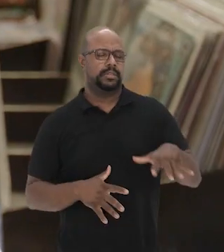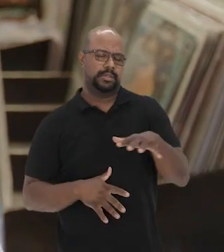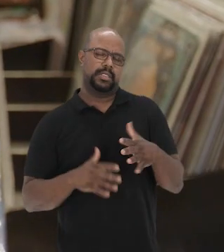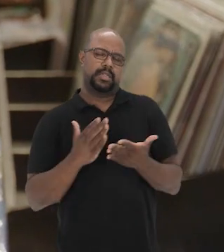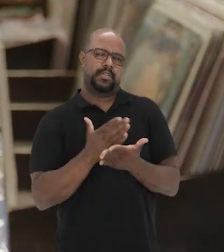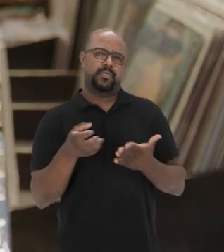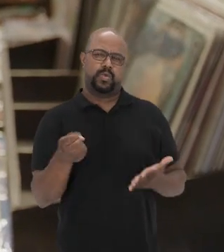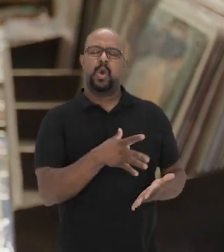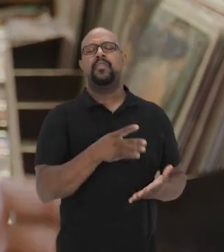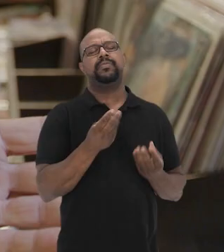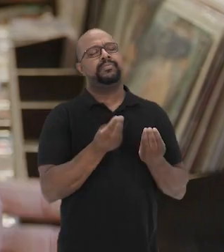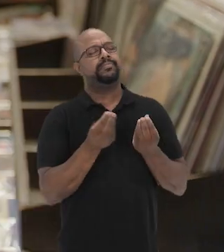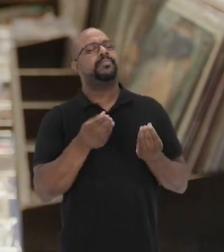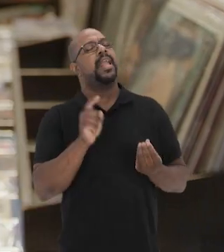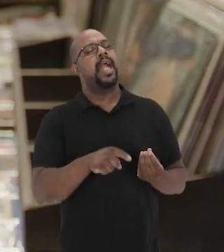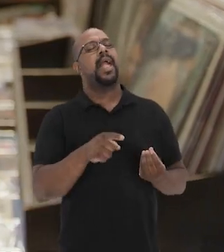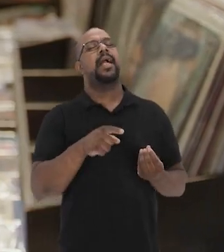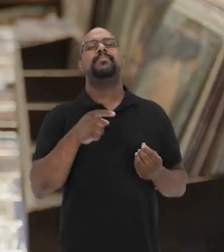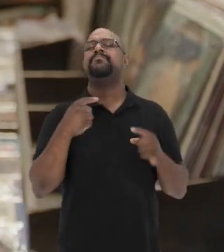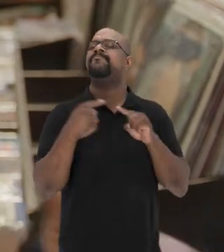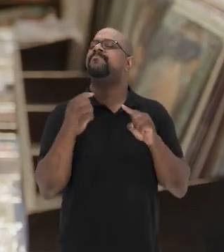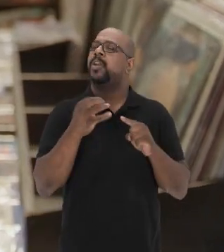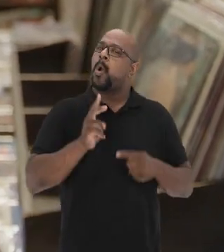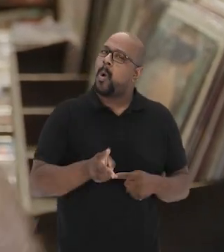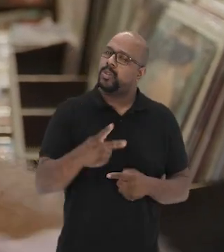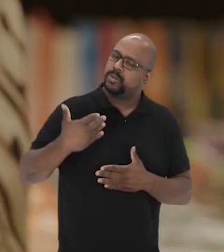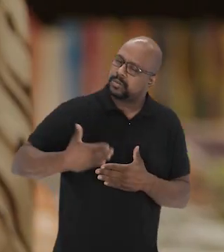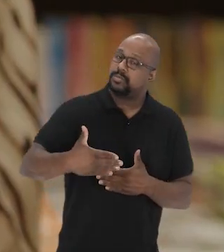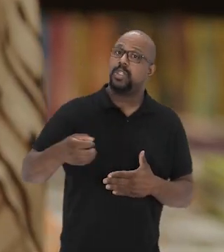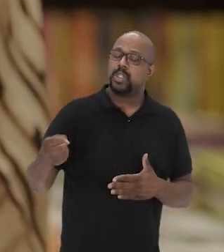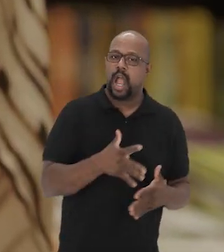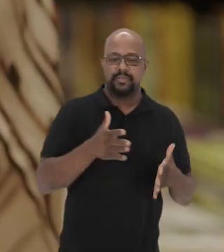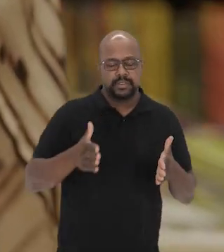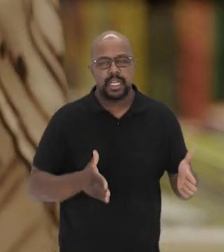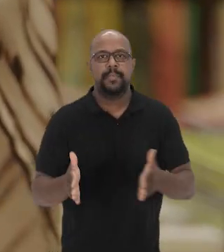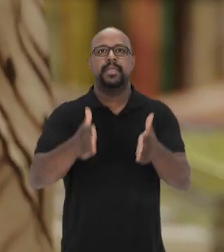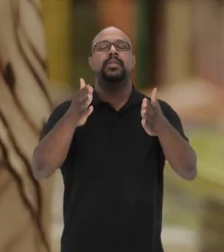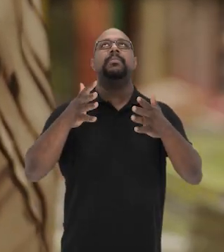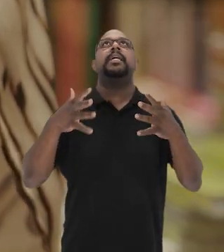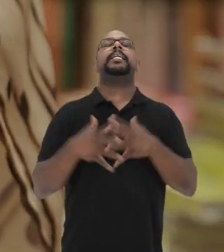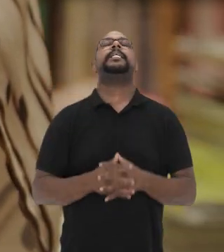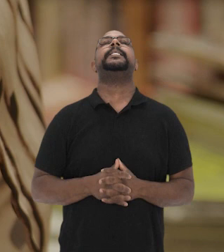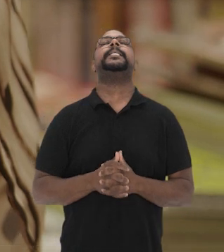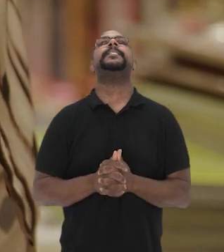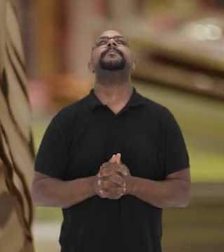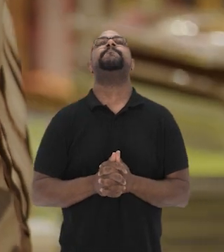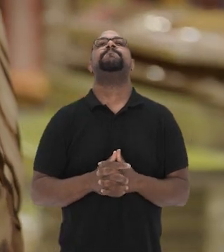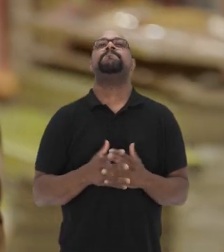novo trabalho é uma continuidade abrindo sempre novos caminhos para